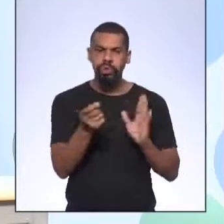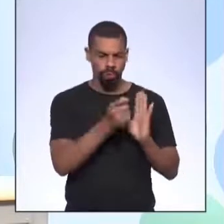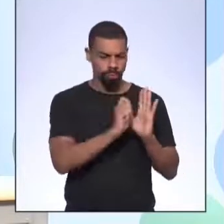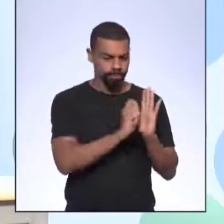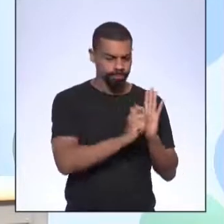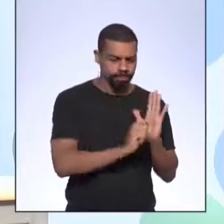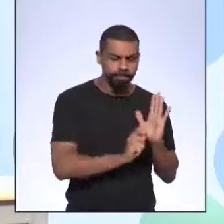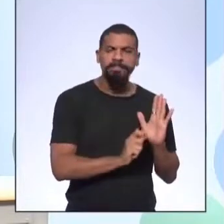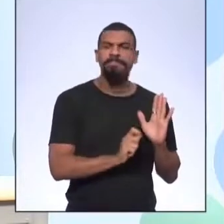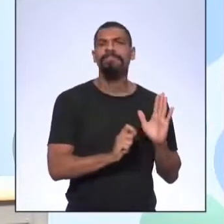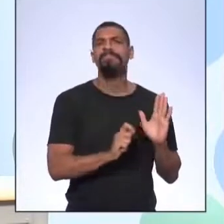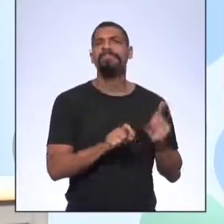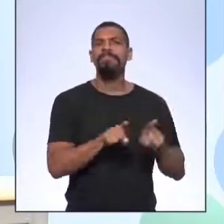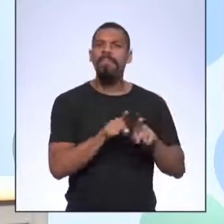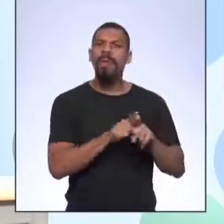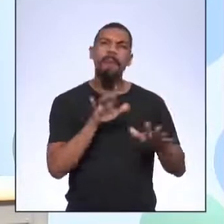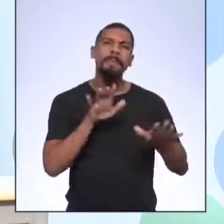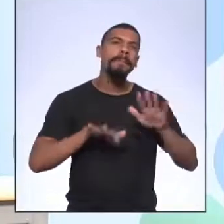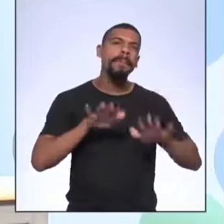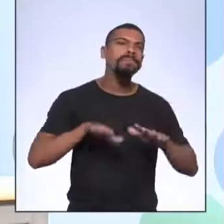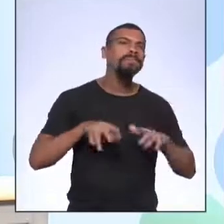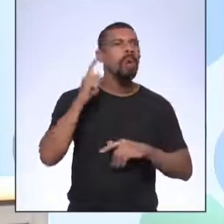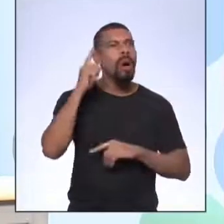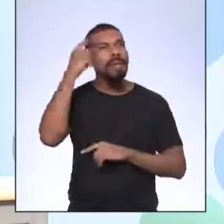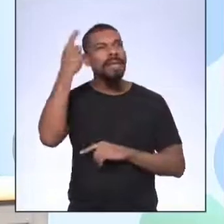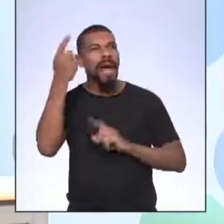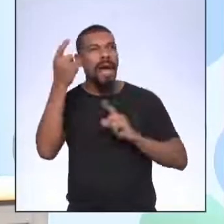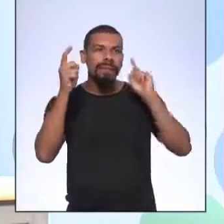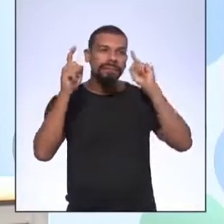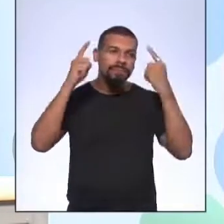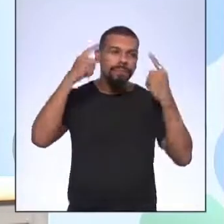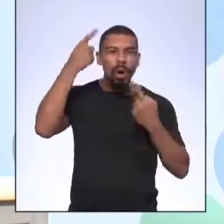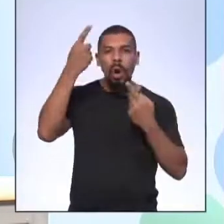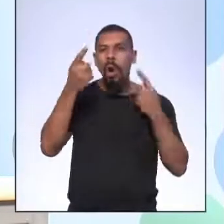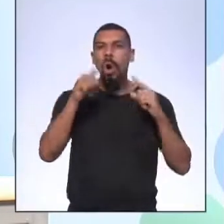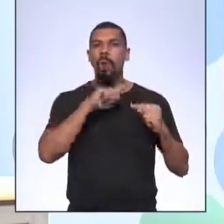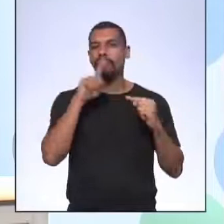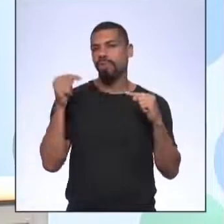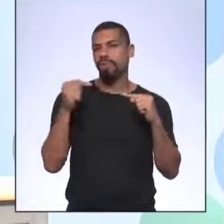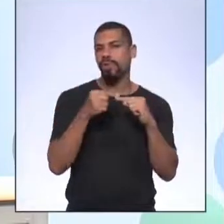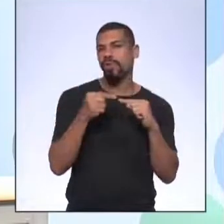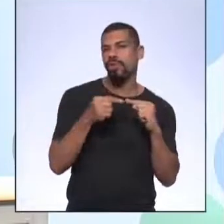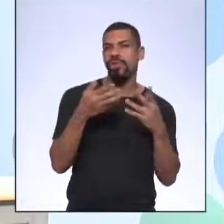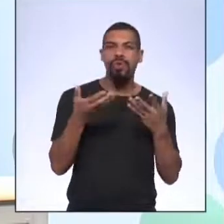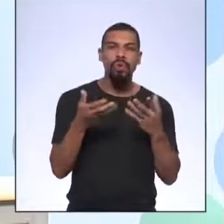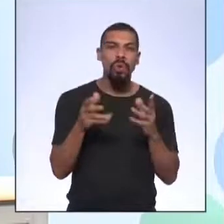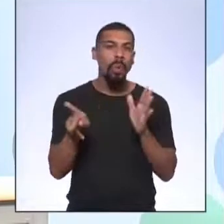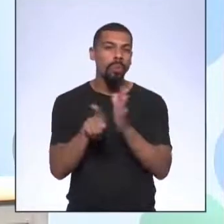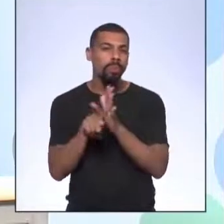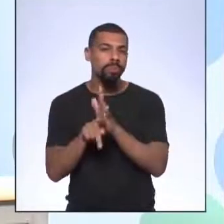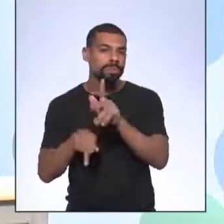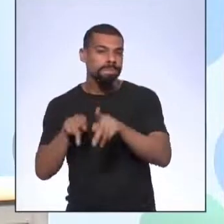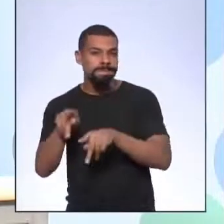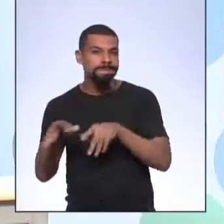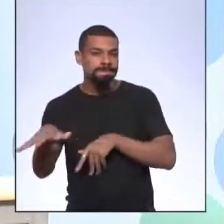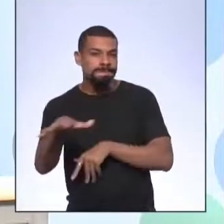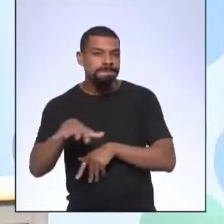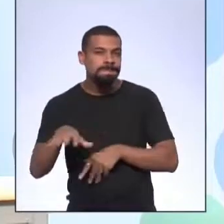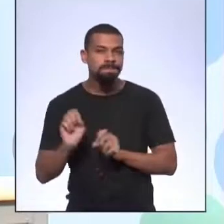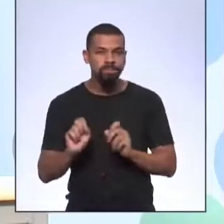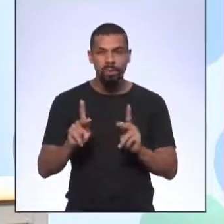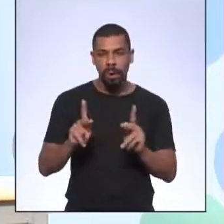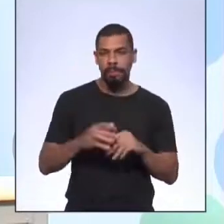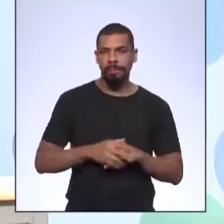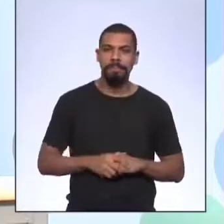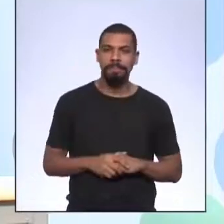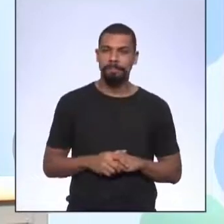rascunho hoje eu vou escrever mais ou menos a linhas Gerais quais são seus objetivos que publicam quer atingir o que que eu quero com esse